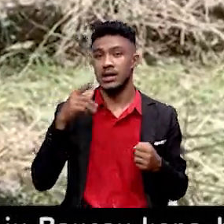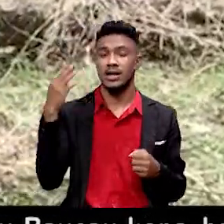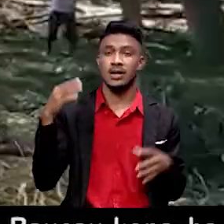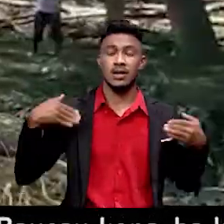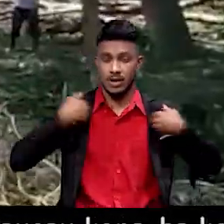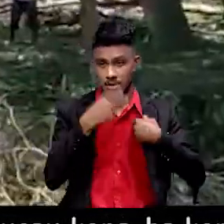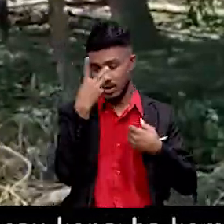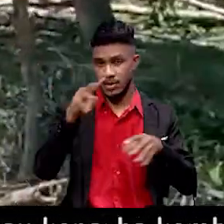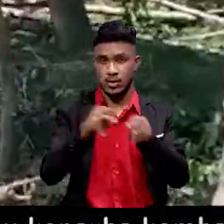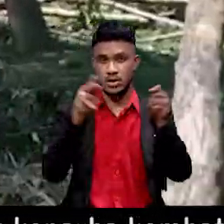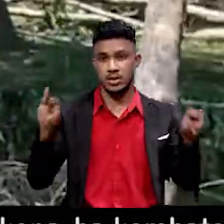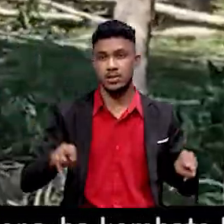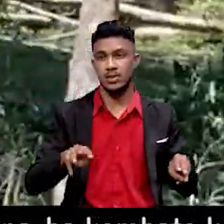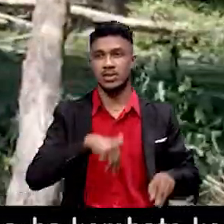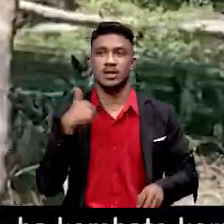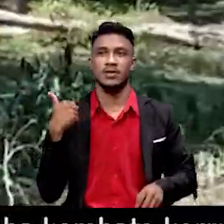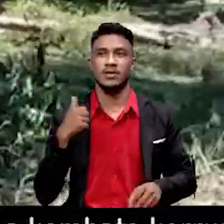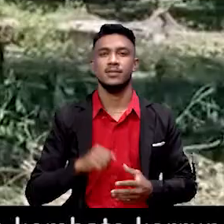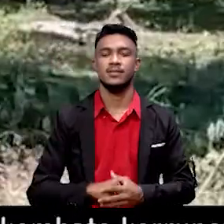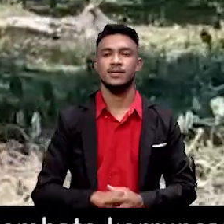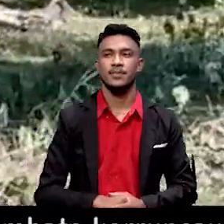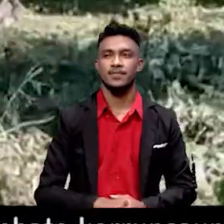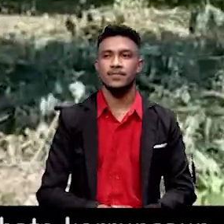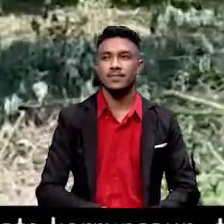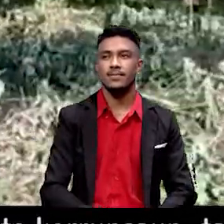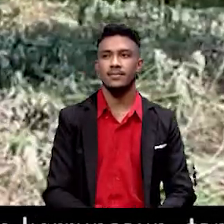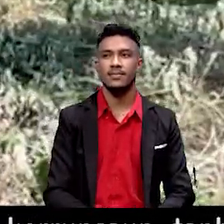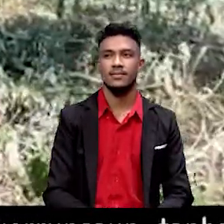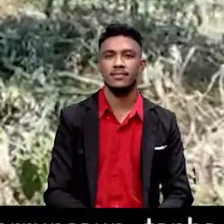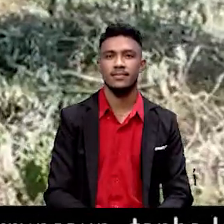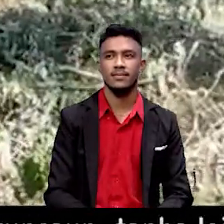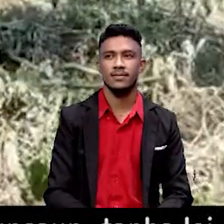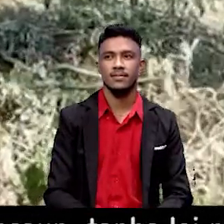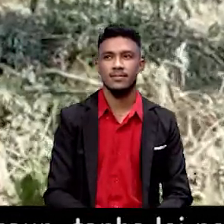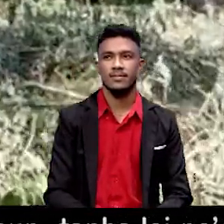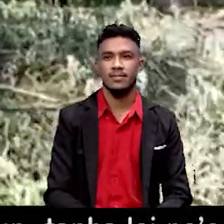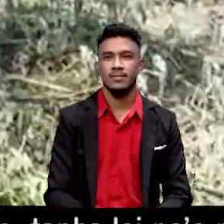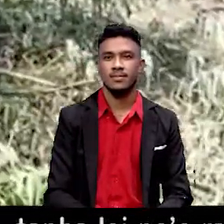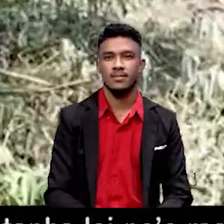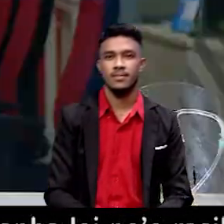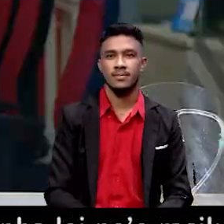município Siracelu. Abraão Amaral, Adérito Ximenes, Ziamen.